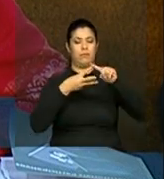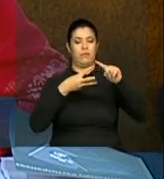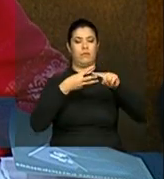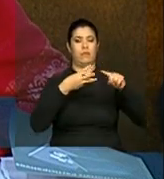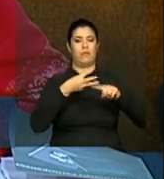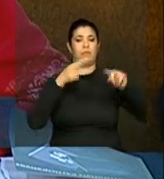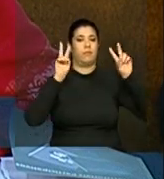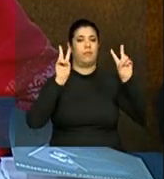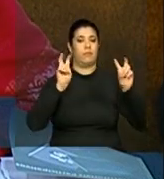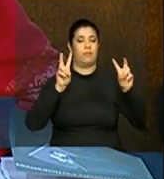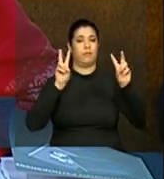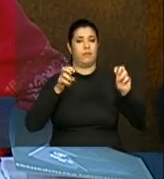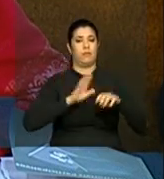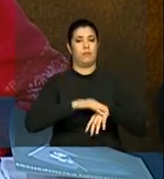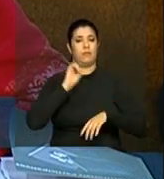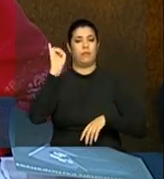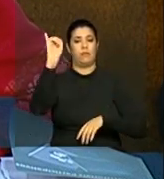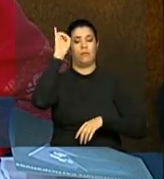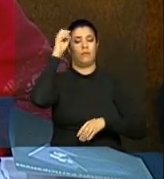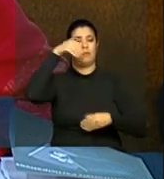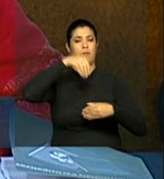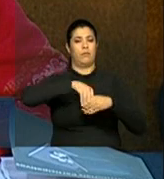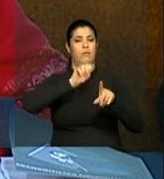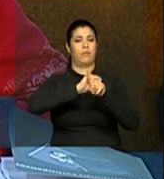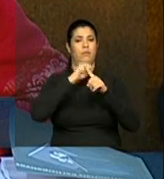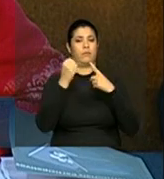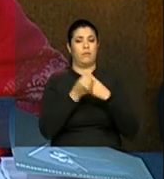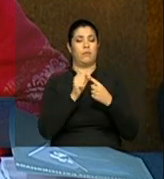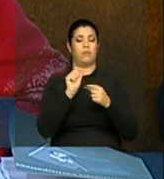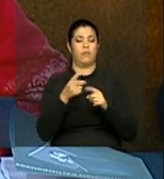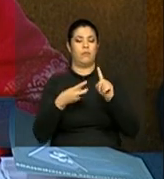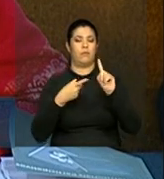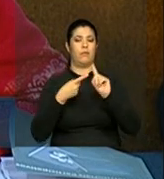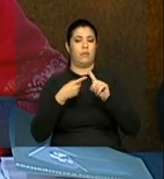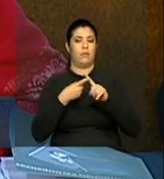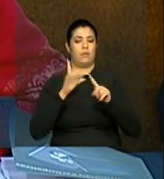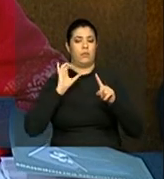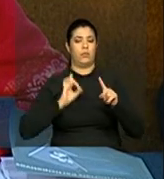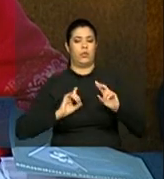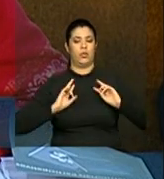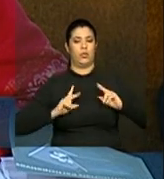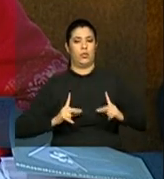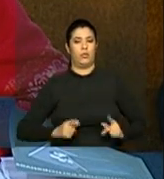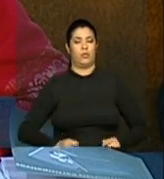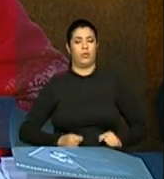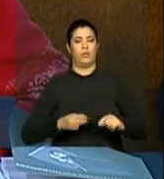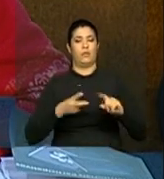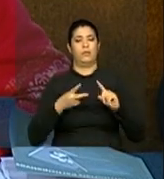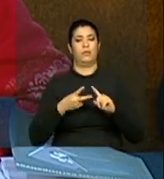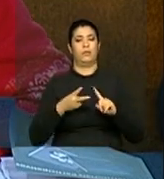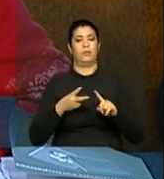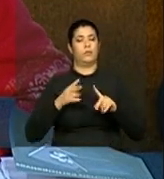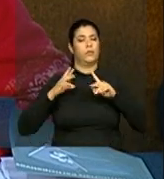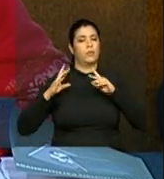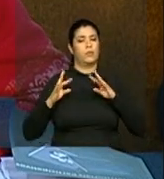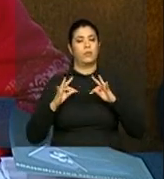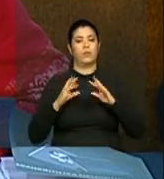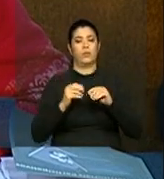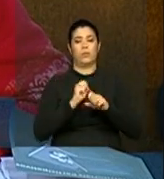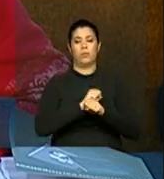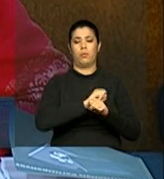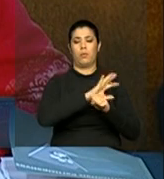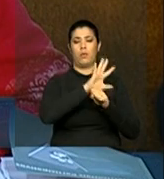prioritários na área social, direitos humanos, eh, com todo o seu